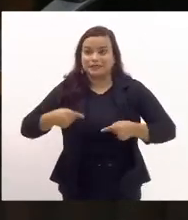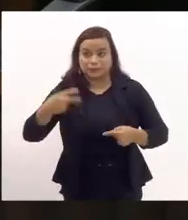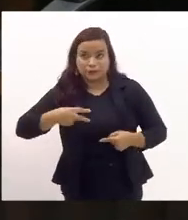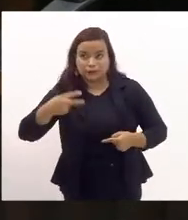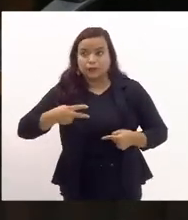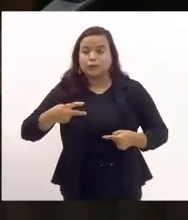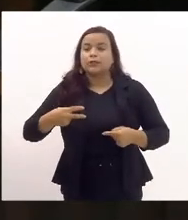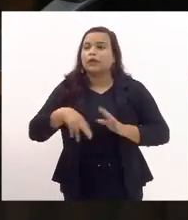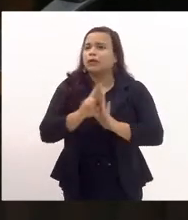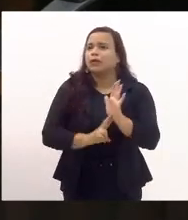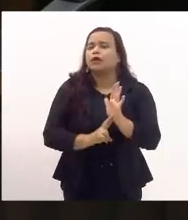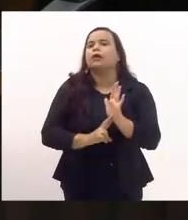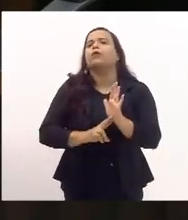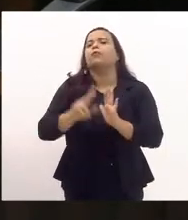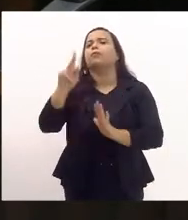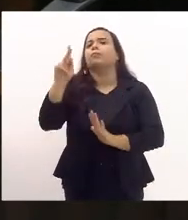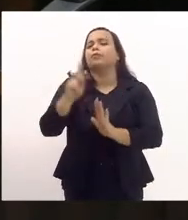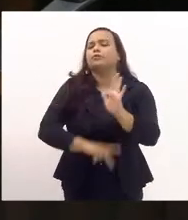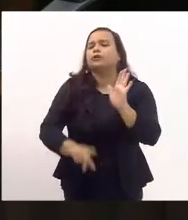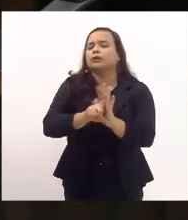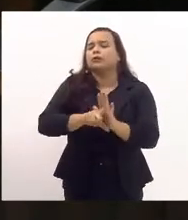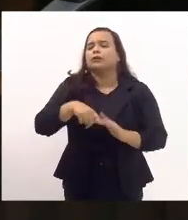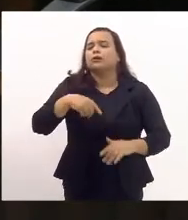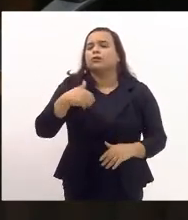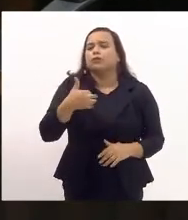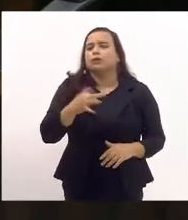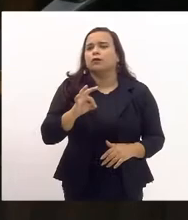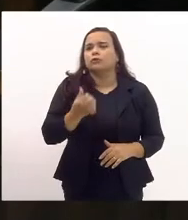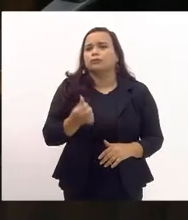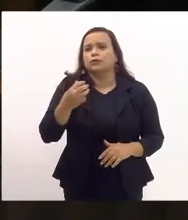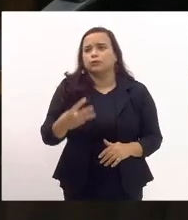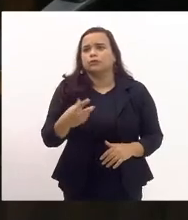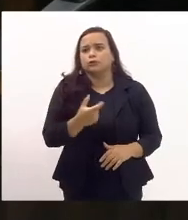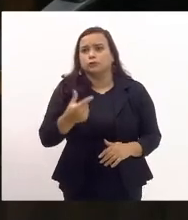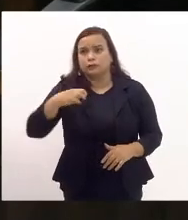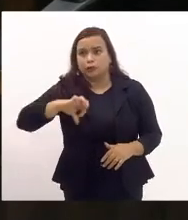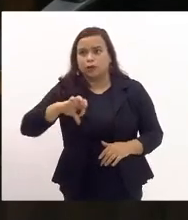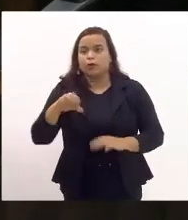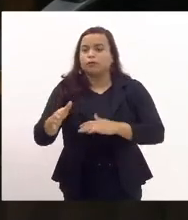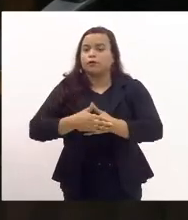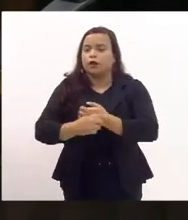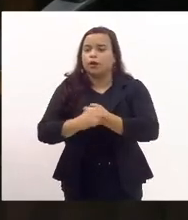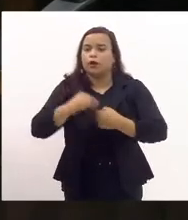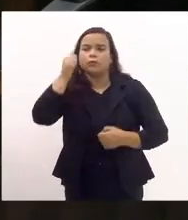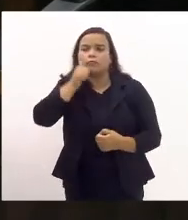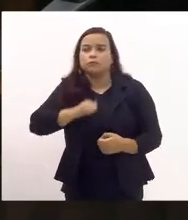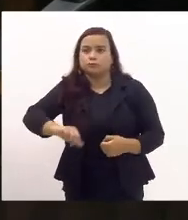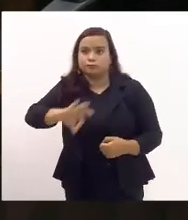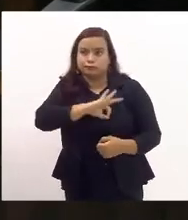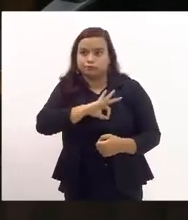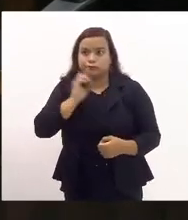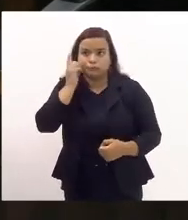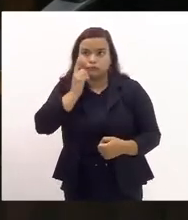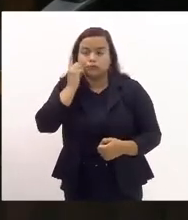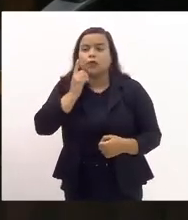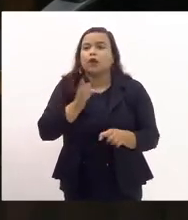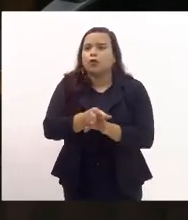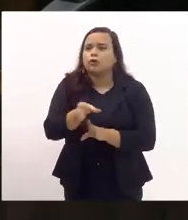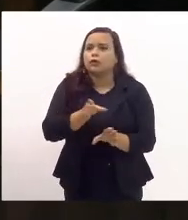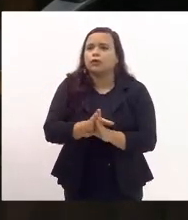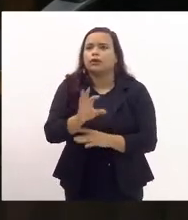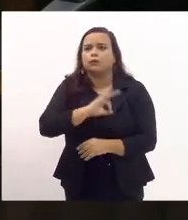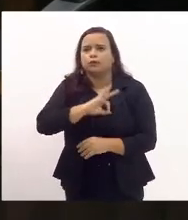discussão redação do vencido projeto de lei 10639 de 19 de autoria da deputada Martha Rocha dispõe sobre a orientação policial em